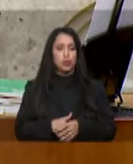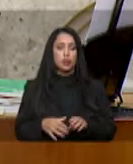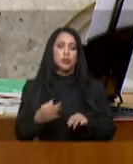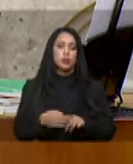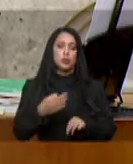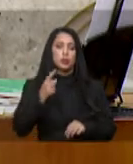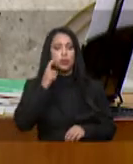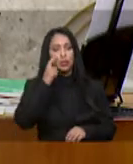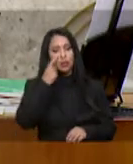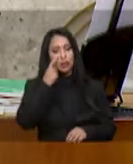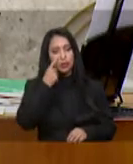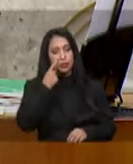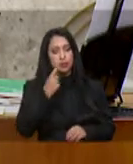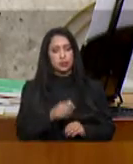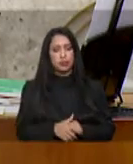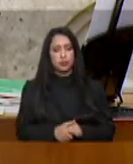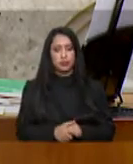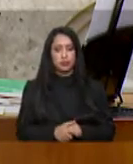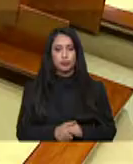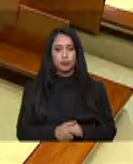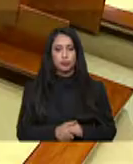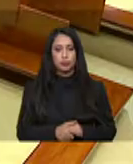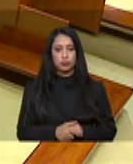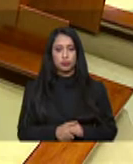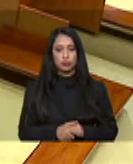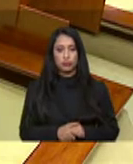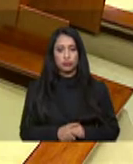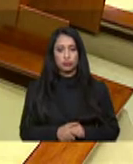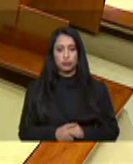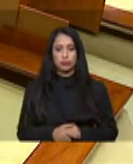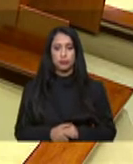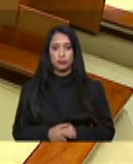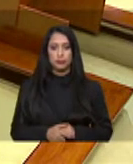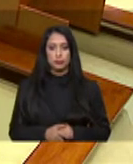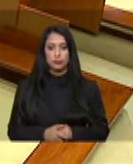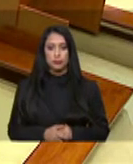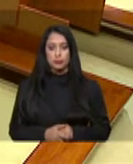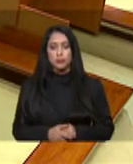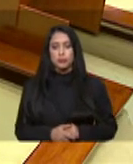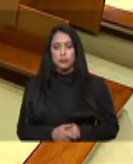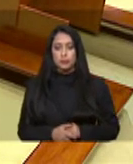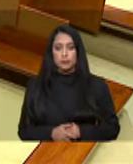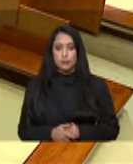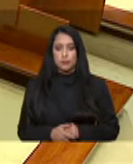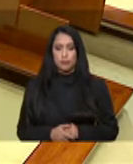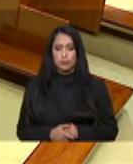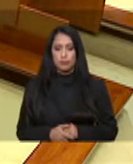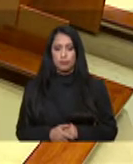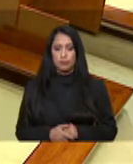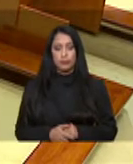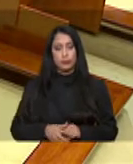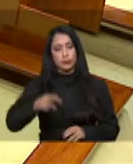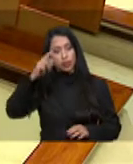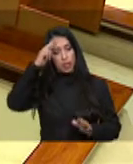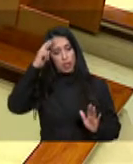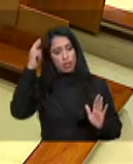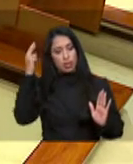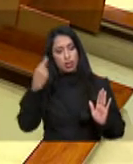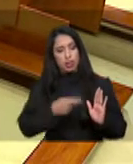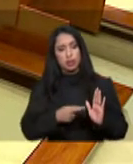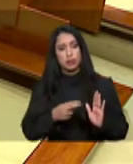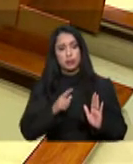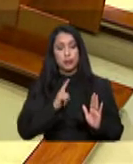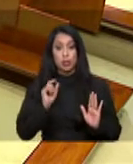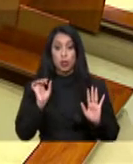eminente ministro Nunes Marques e respeitando absolutamente o que acaba de expendir, eu